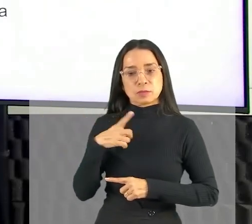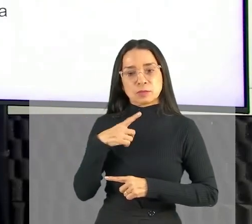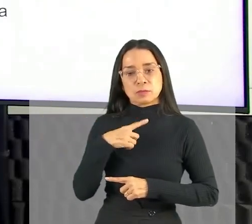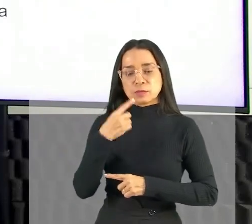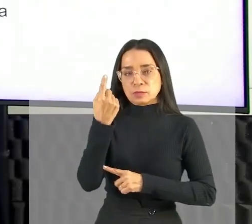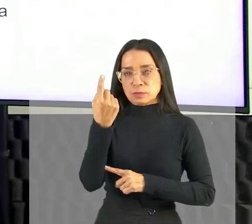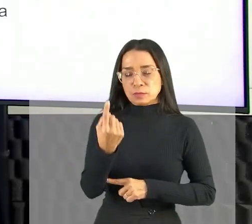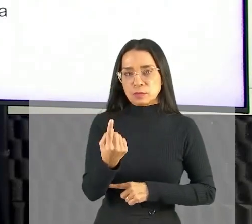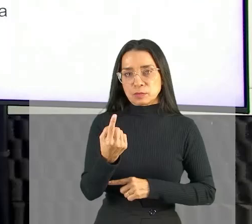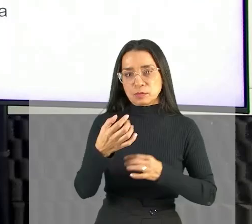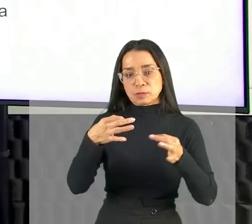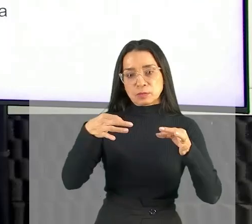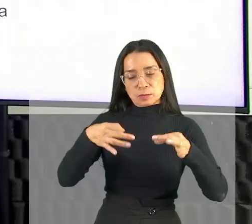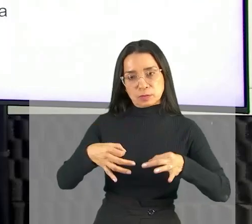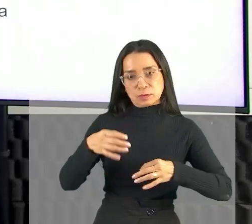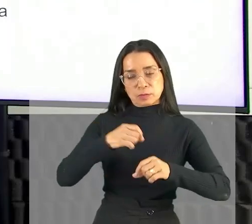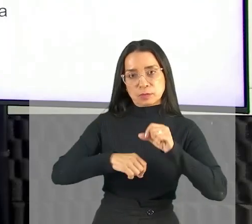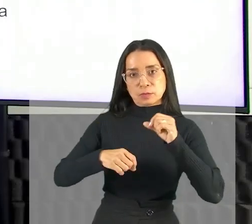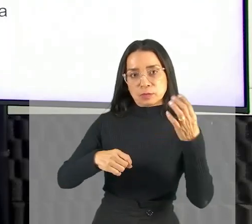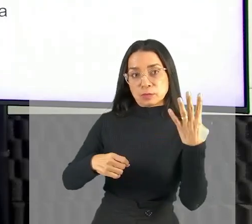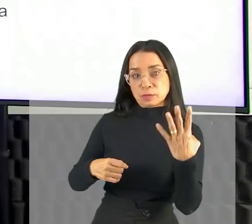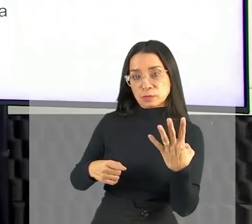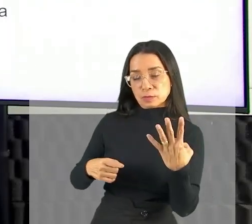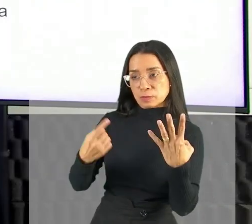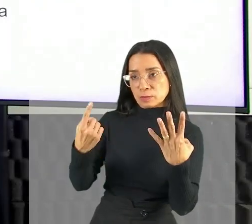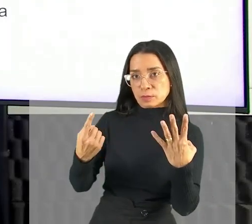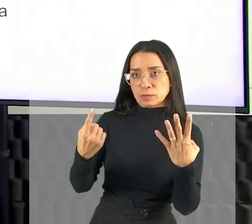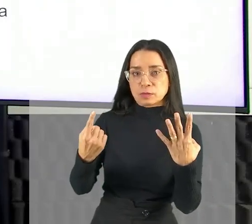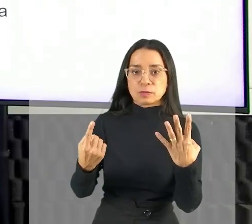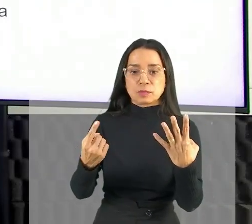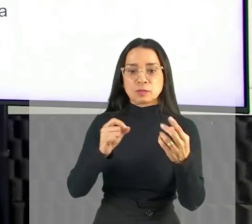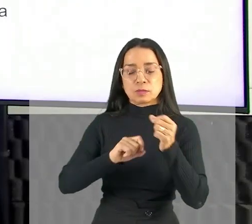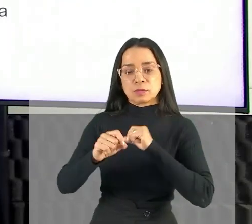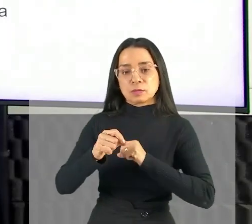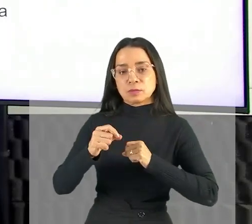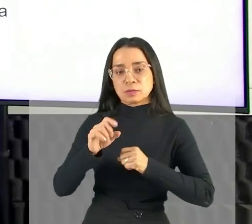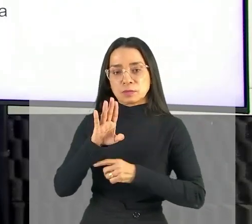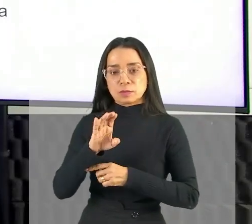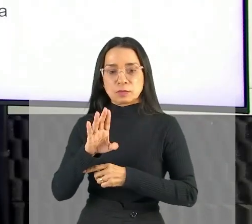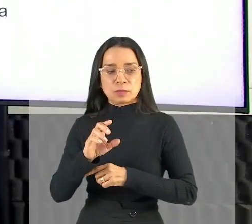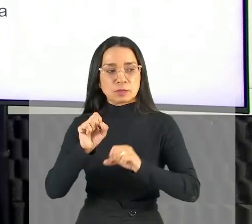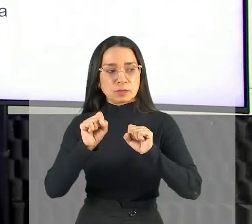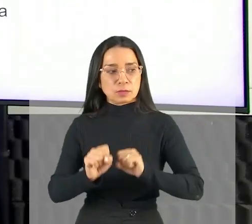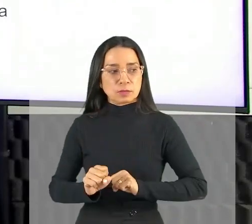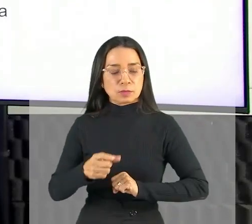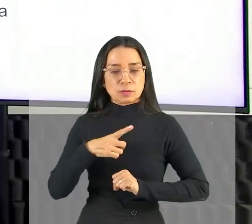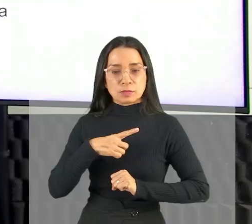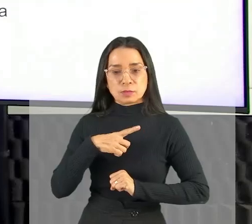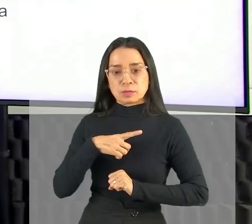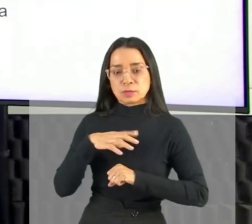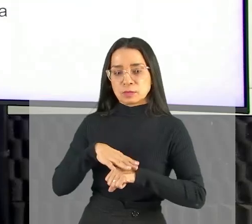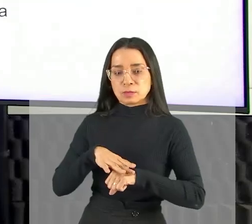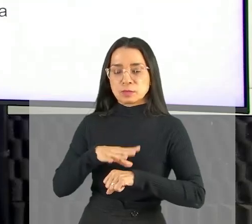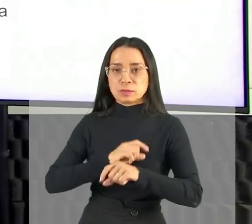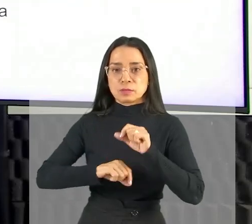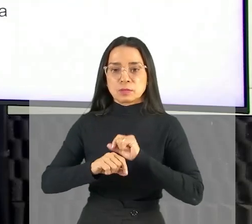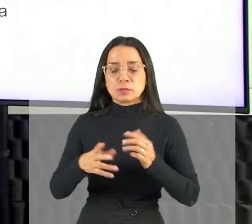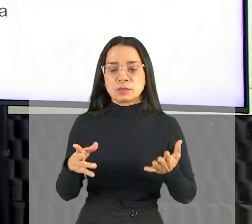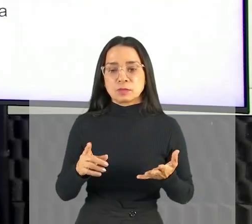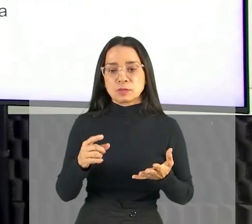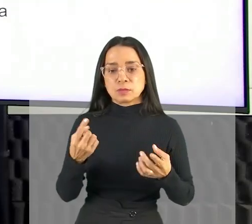uma chance em quatro de que seu bebê possa nascer com essa doença Então essa